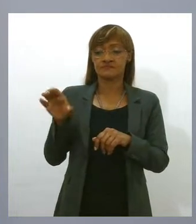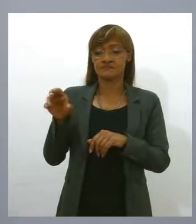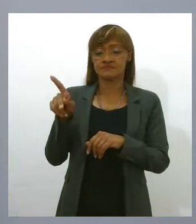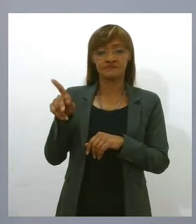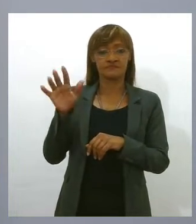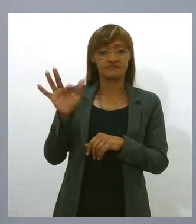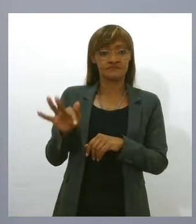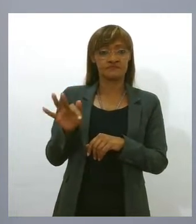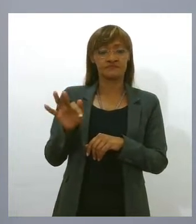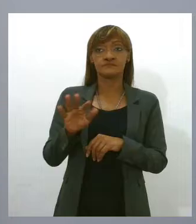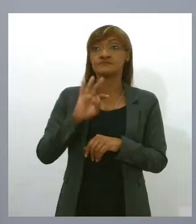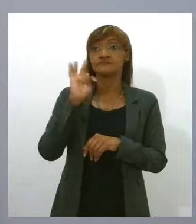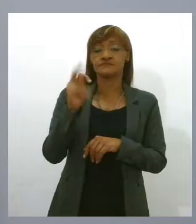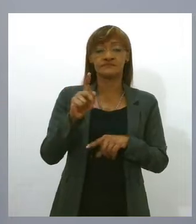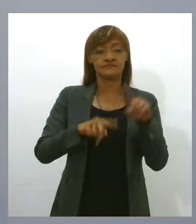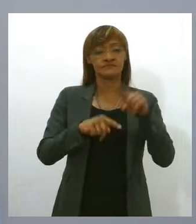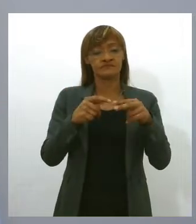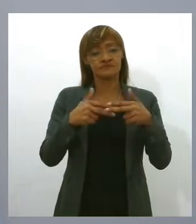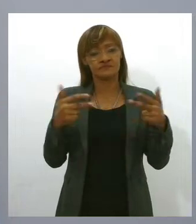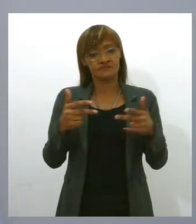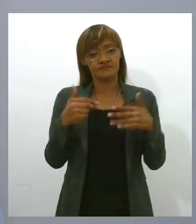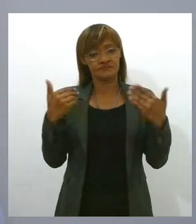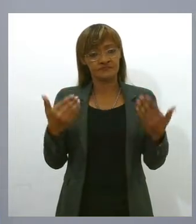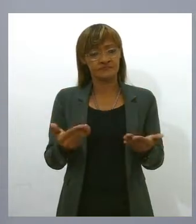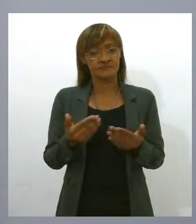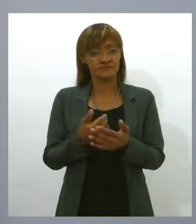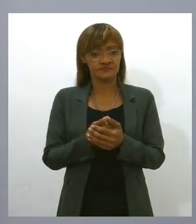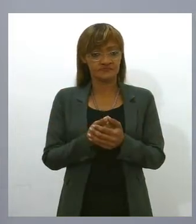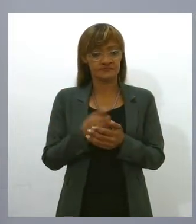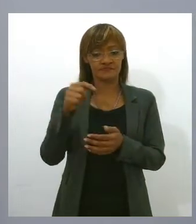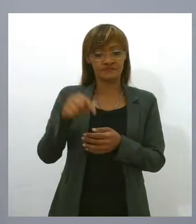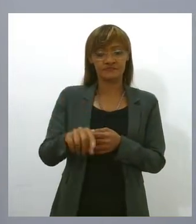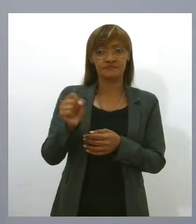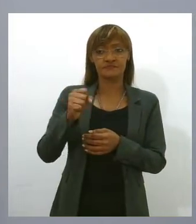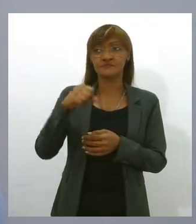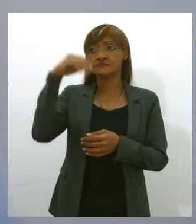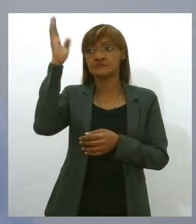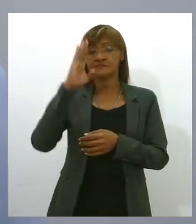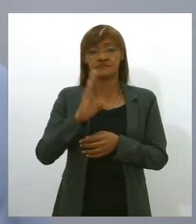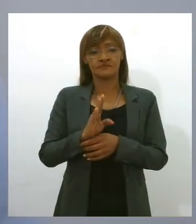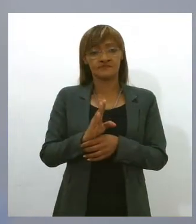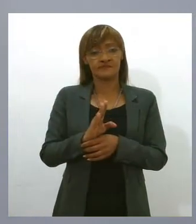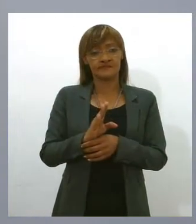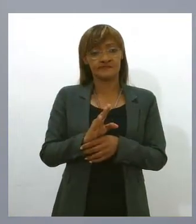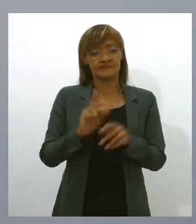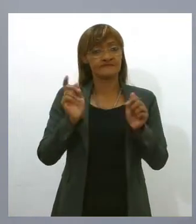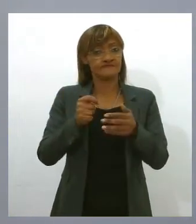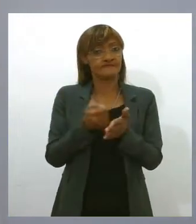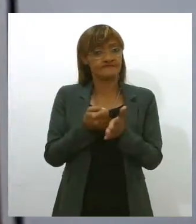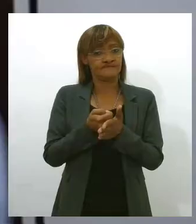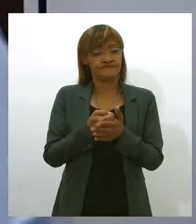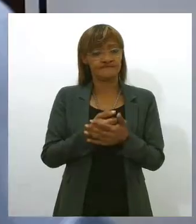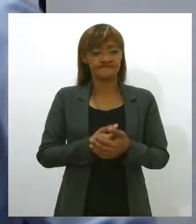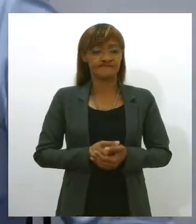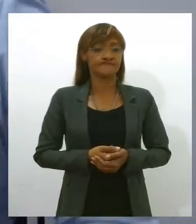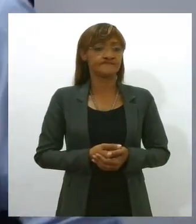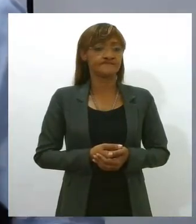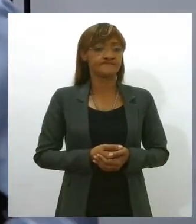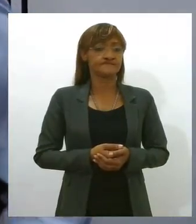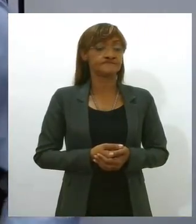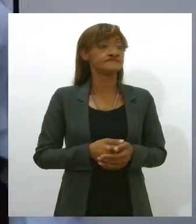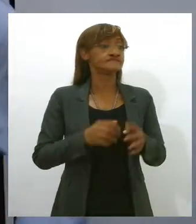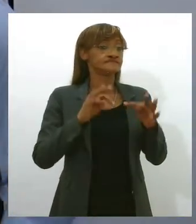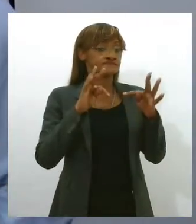encomendas aí a nível Nacional então não é só aqui em Sergipe em todo o Brasil essa obrigatoriedade então toda e Qualquer postagem